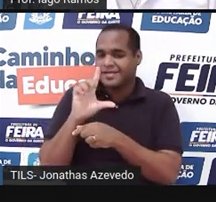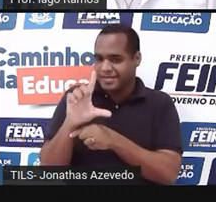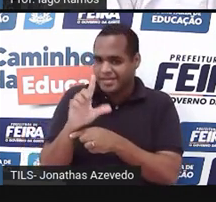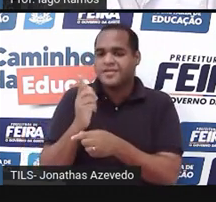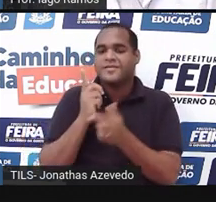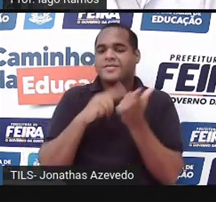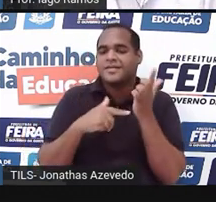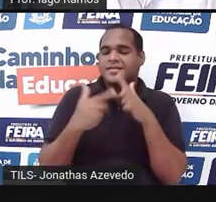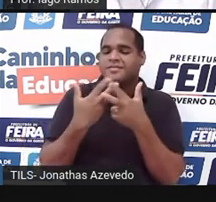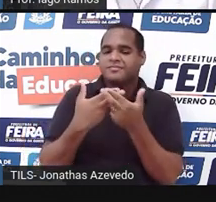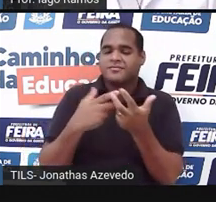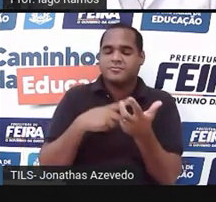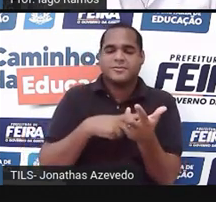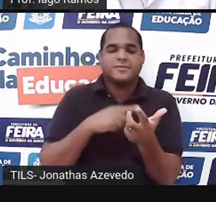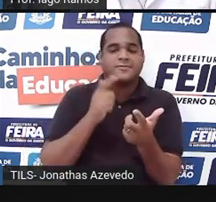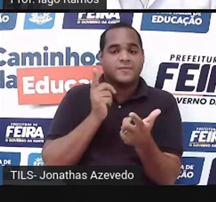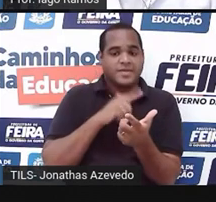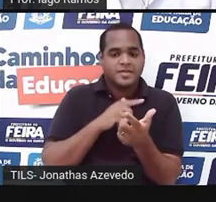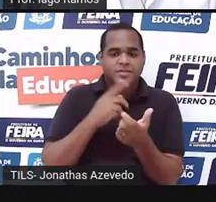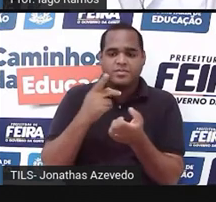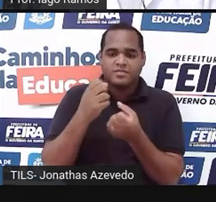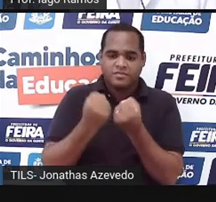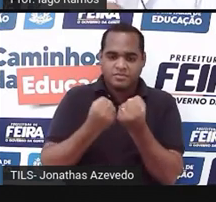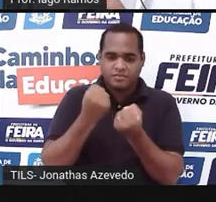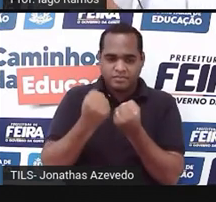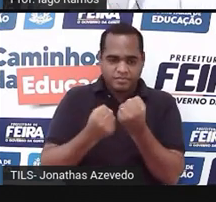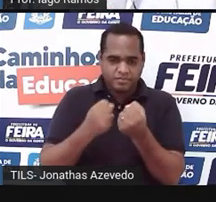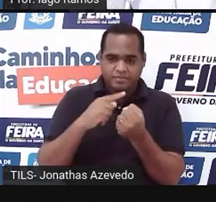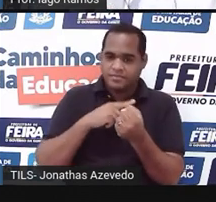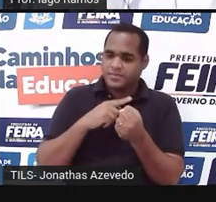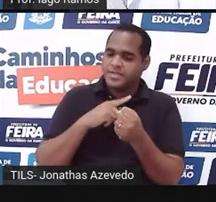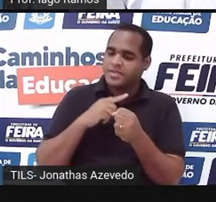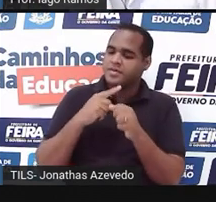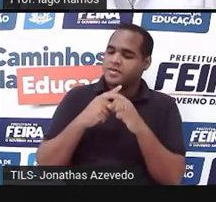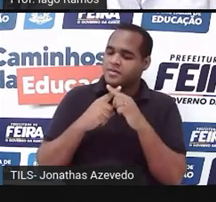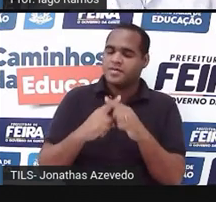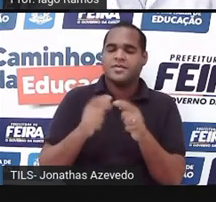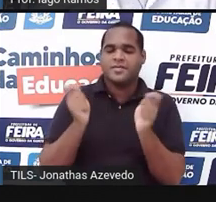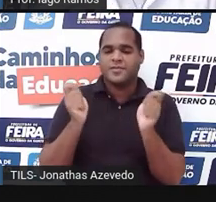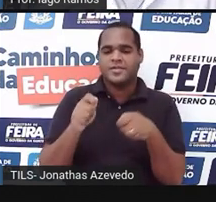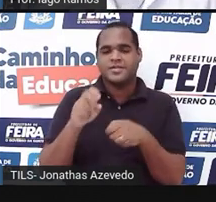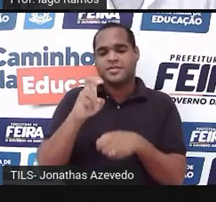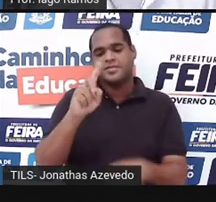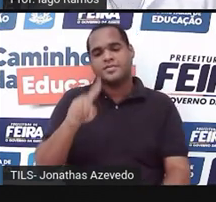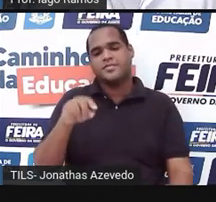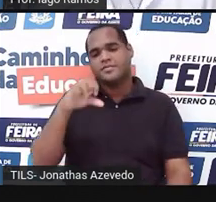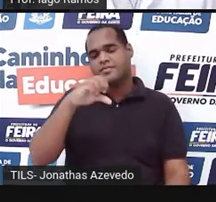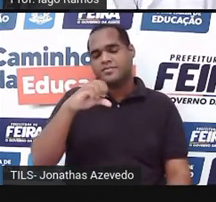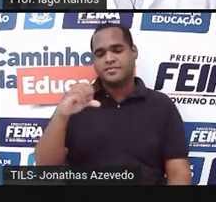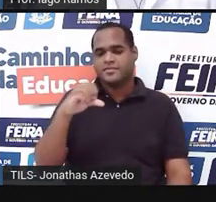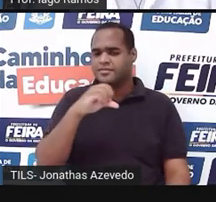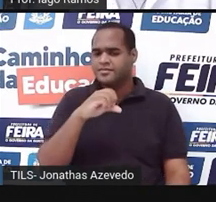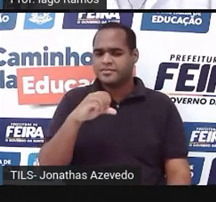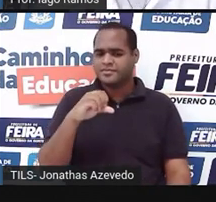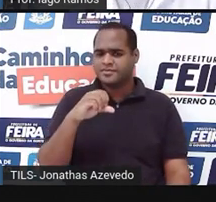combustível que vai abastecer no seu carro e multiplicar pelo 5 e 99 bom